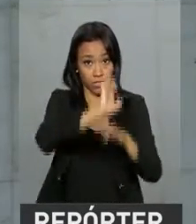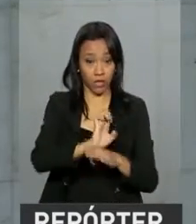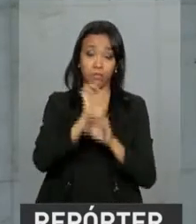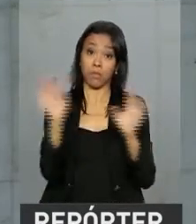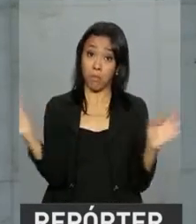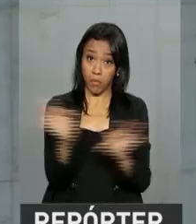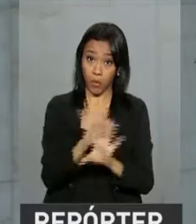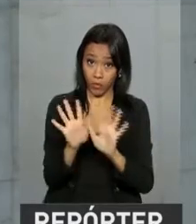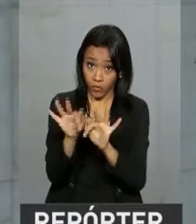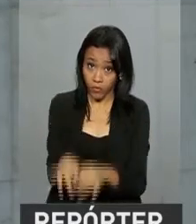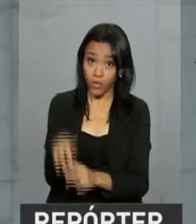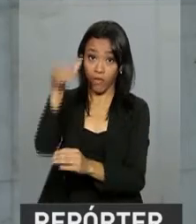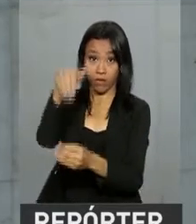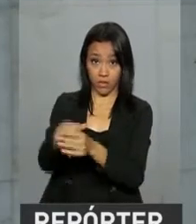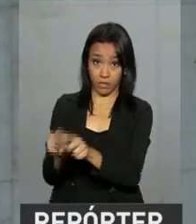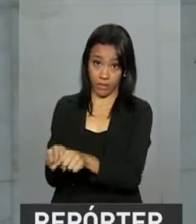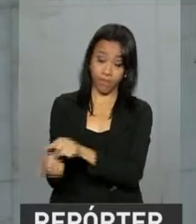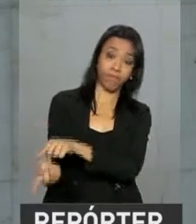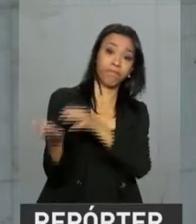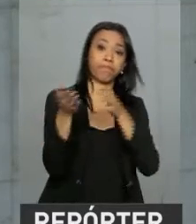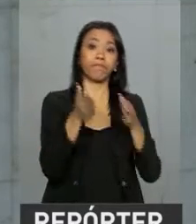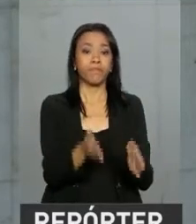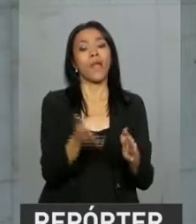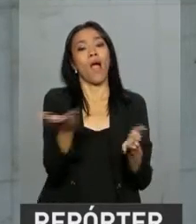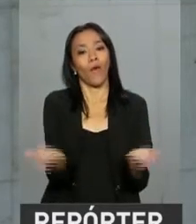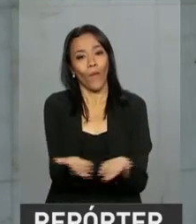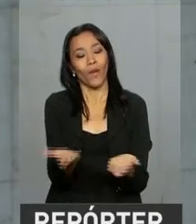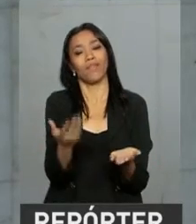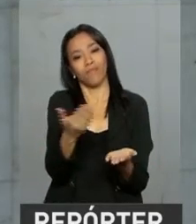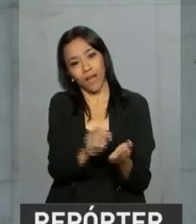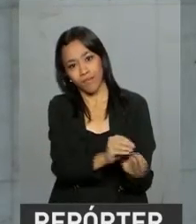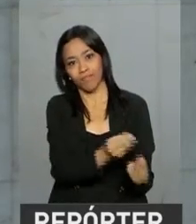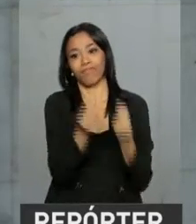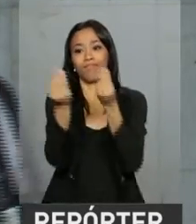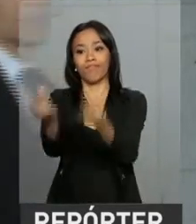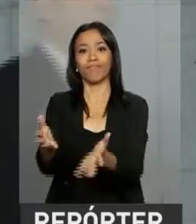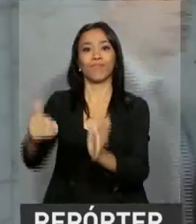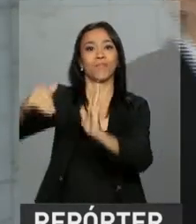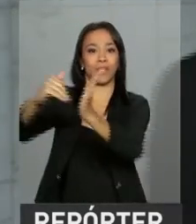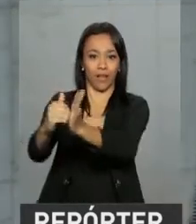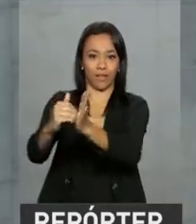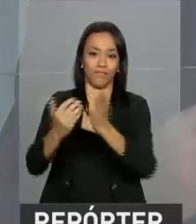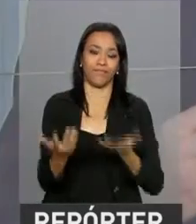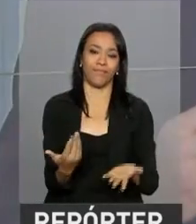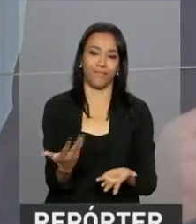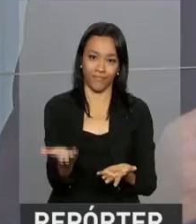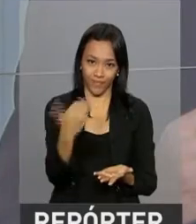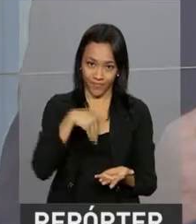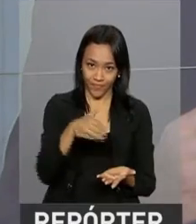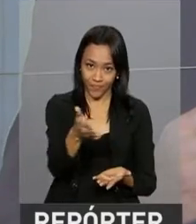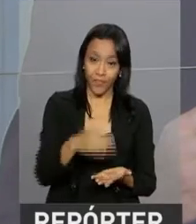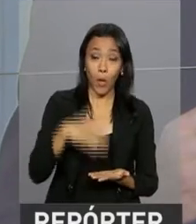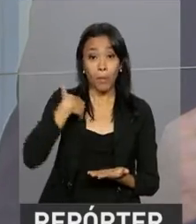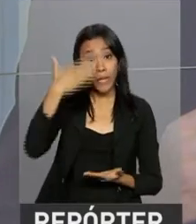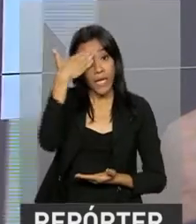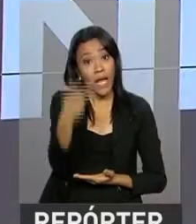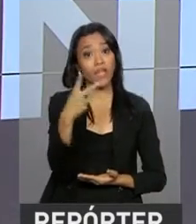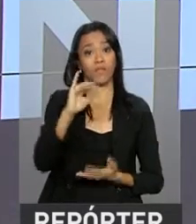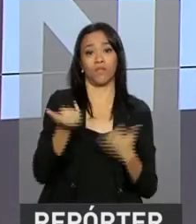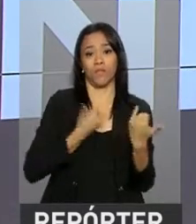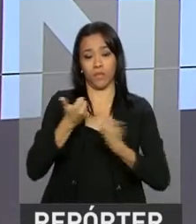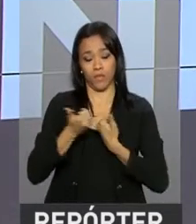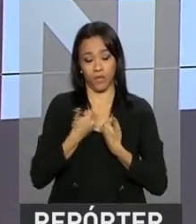finalizada essa votação na câmara o projeto segue para o senado eo voto com você e leandro obrigado pelas suas informações